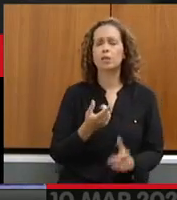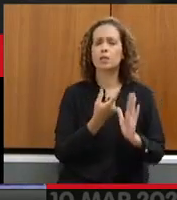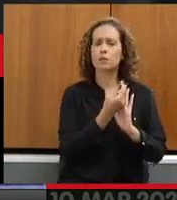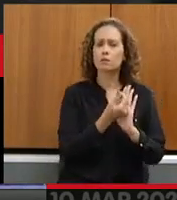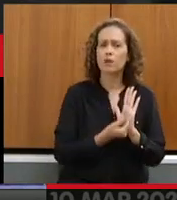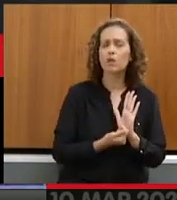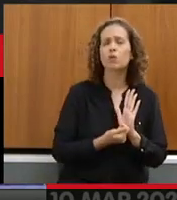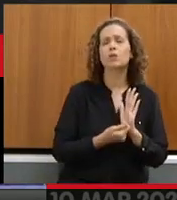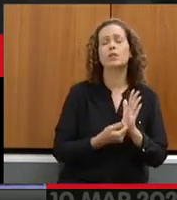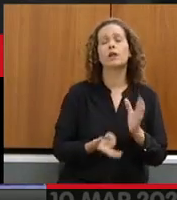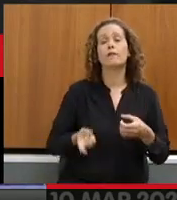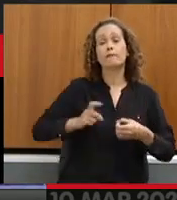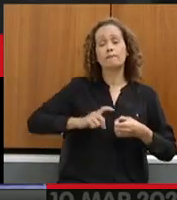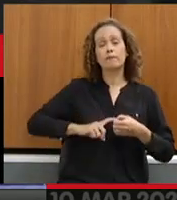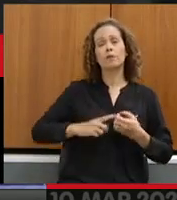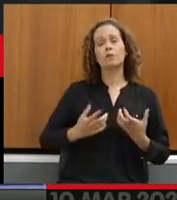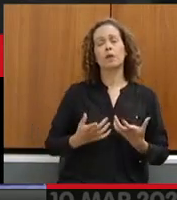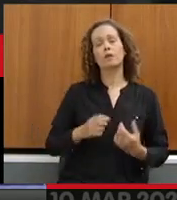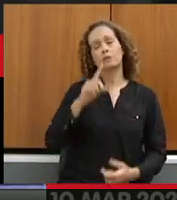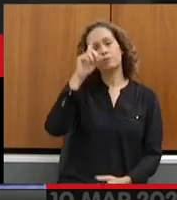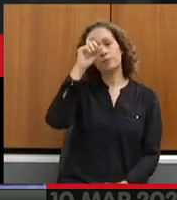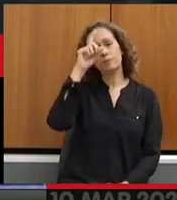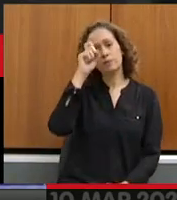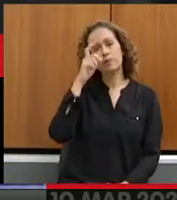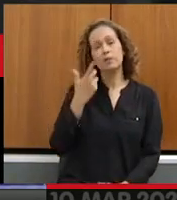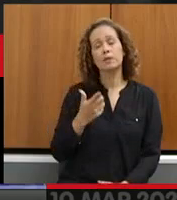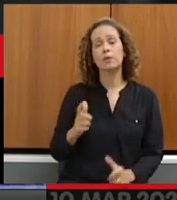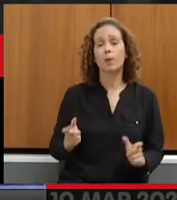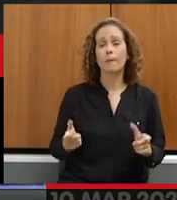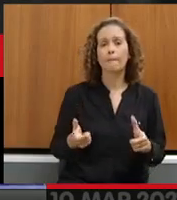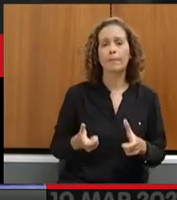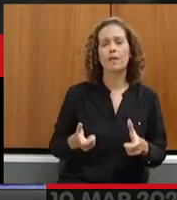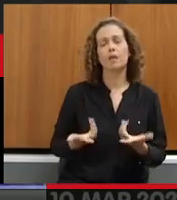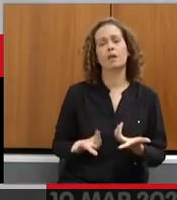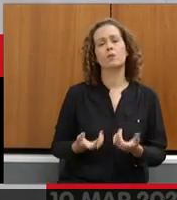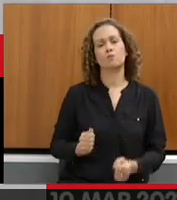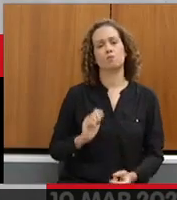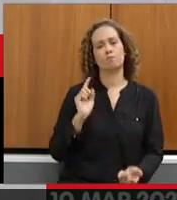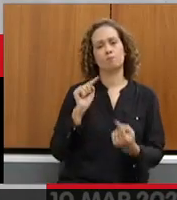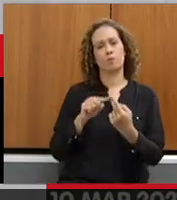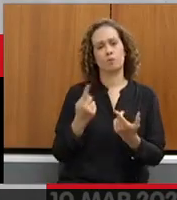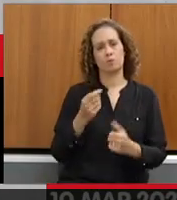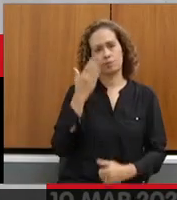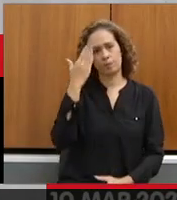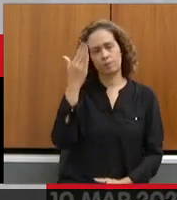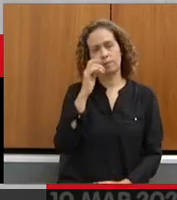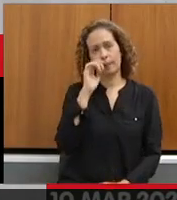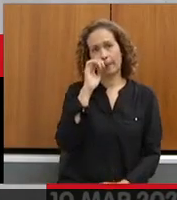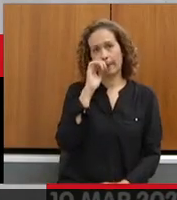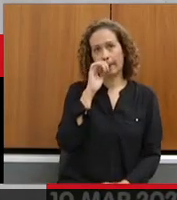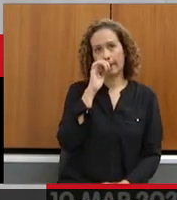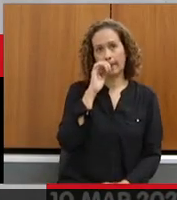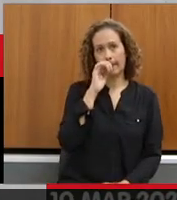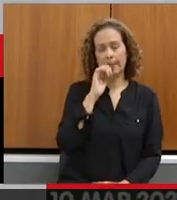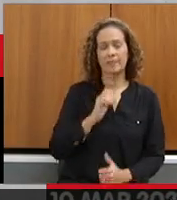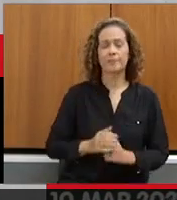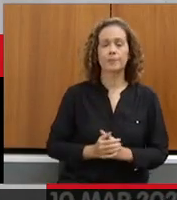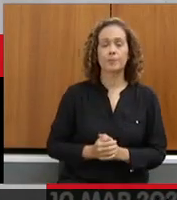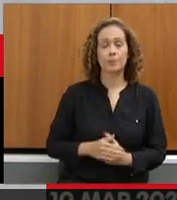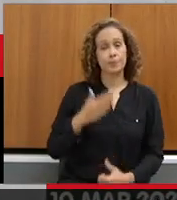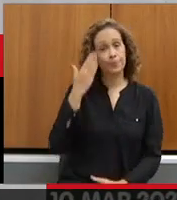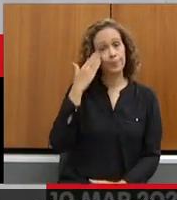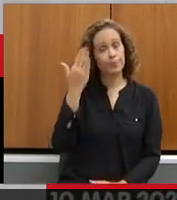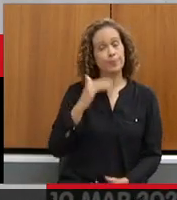que em uma política de hospital de pequeno porte que o nosso objetivo obrigado é muito